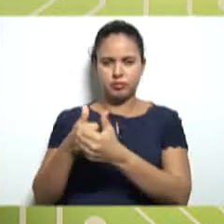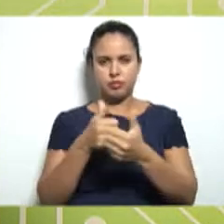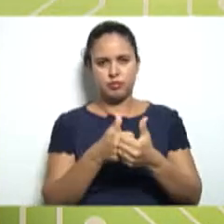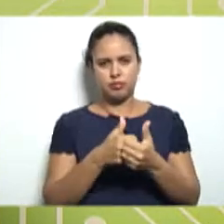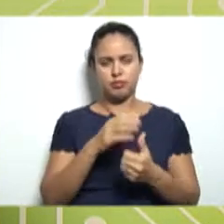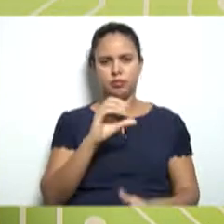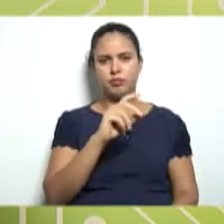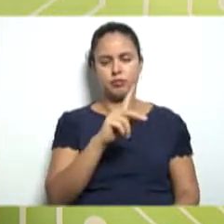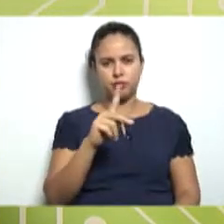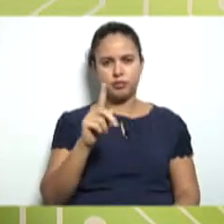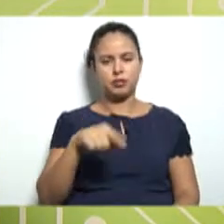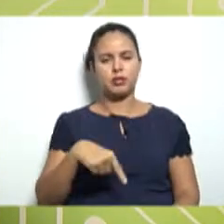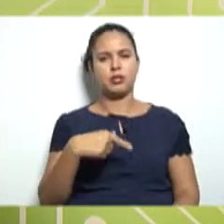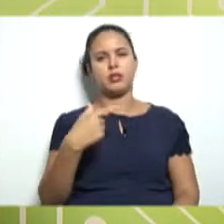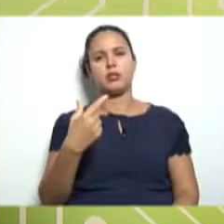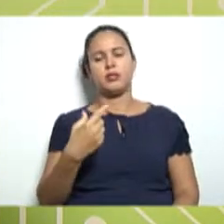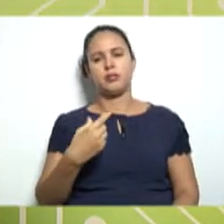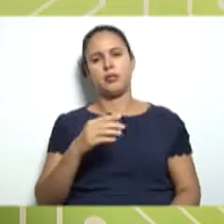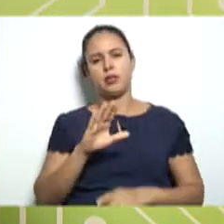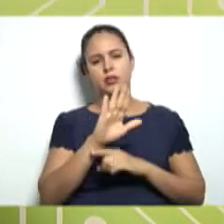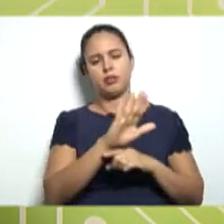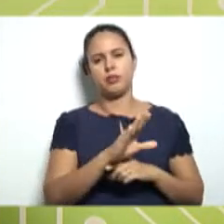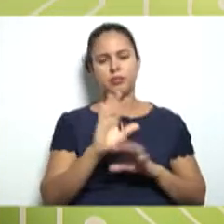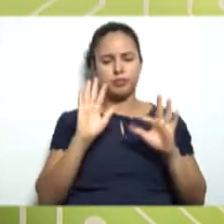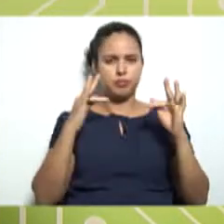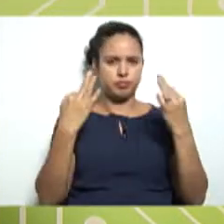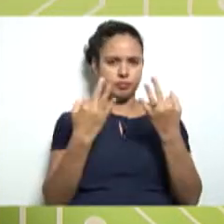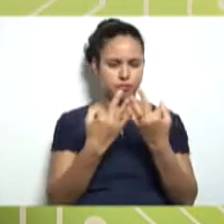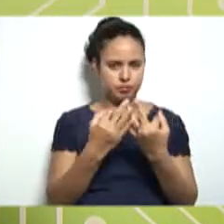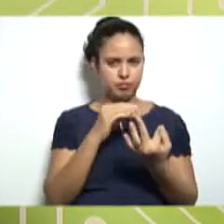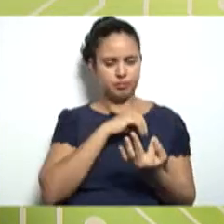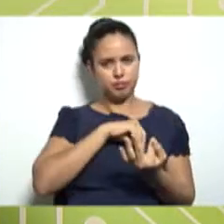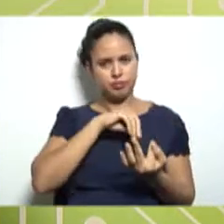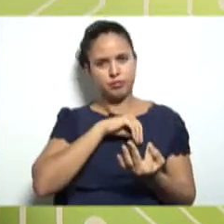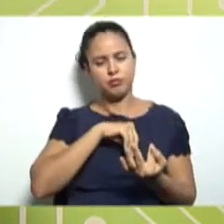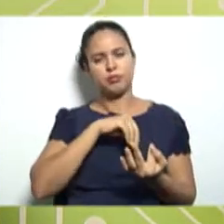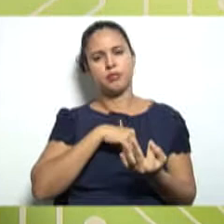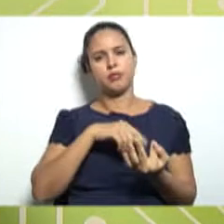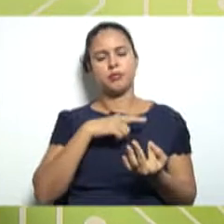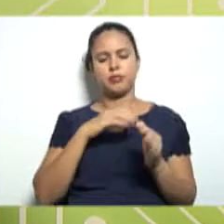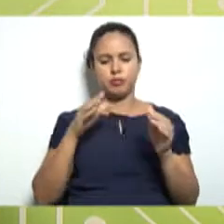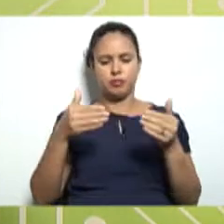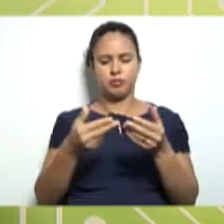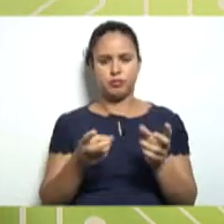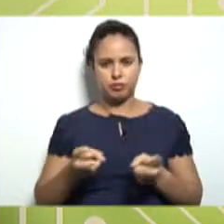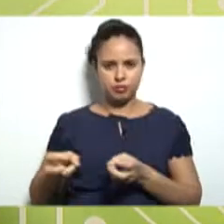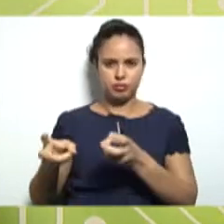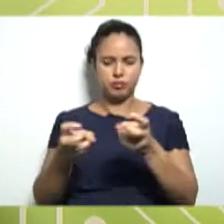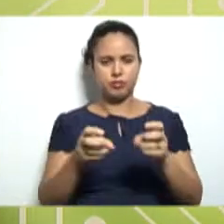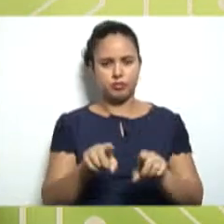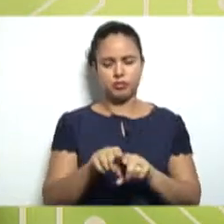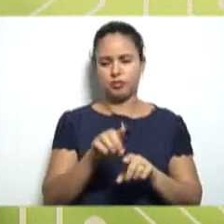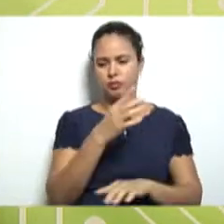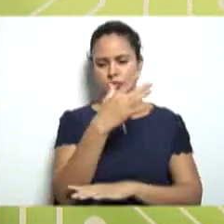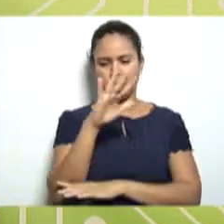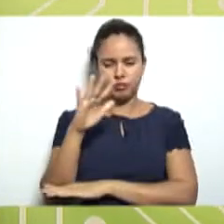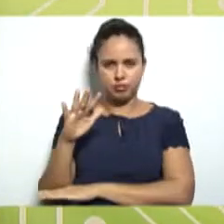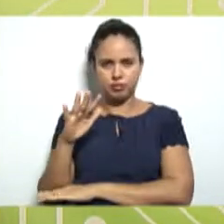uma questão então, de sustentabilidade, existe esse foco na exploração e também no momento da recuperação.